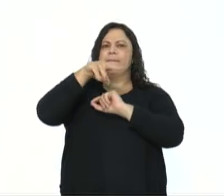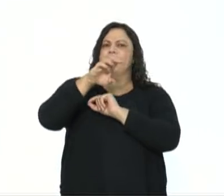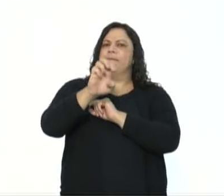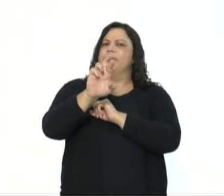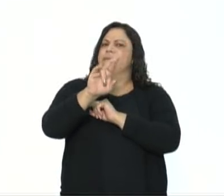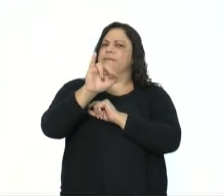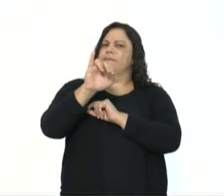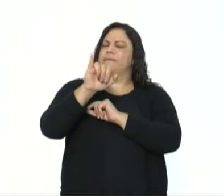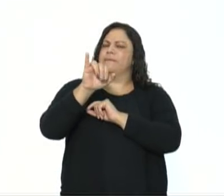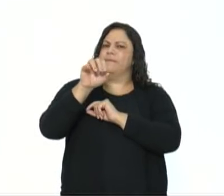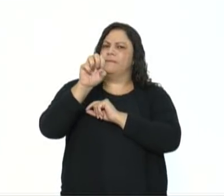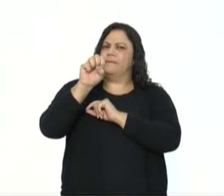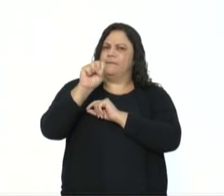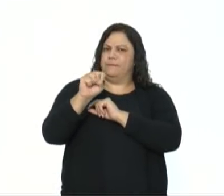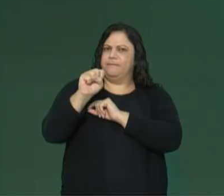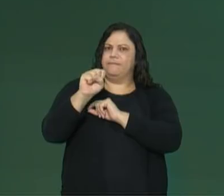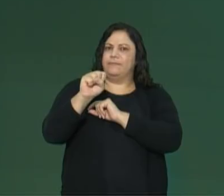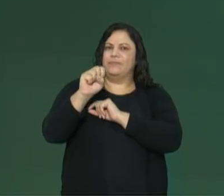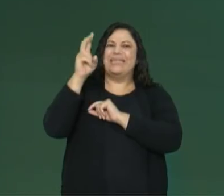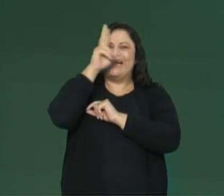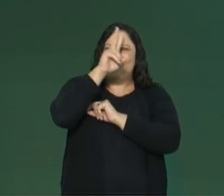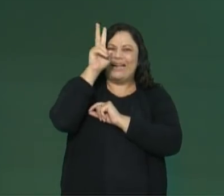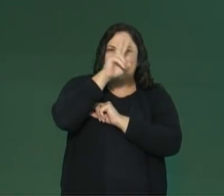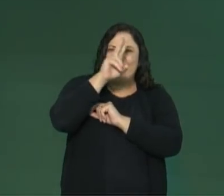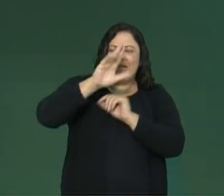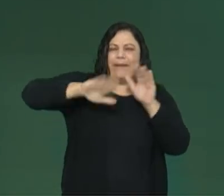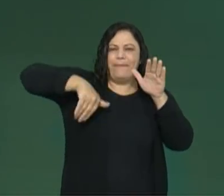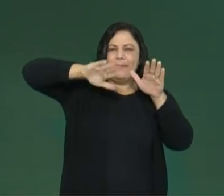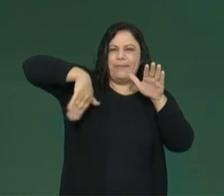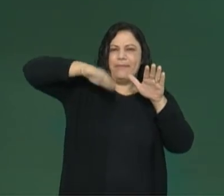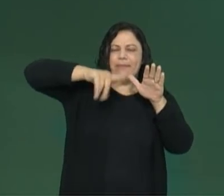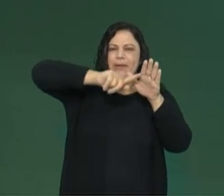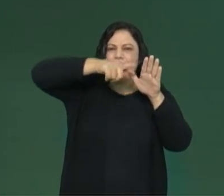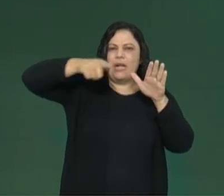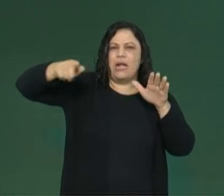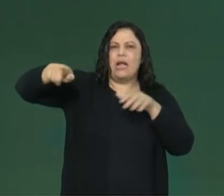batizam um balneário ali em Guaratuba, Nereidas, não é? Ah,